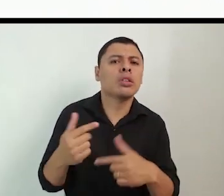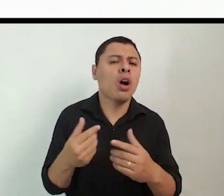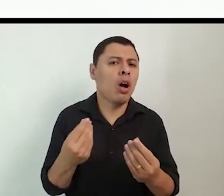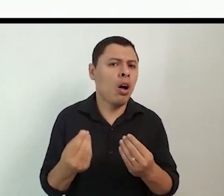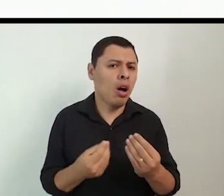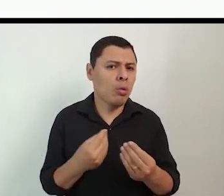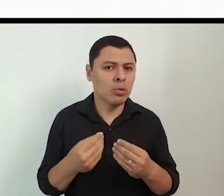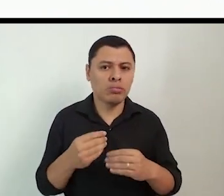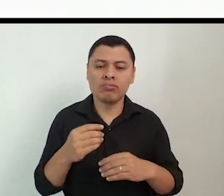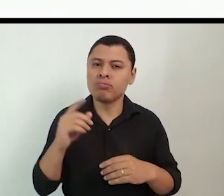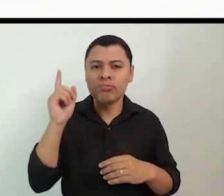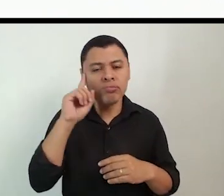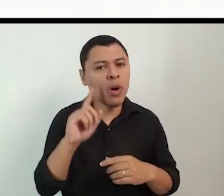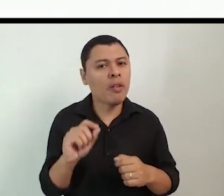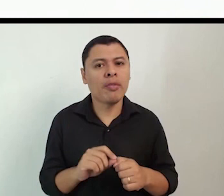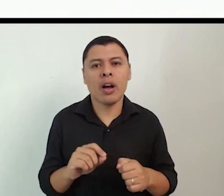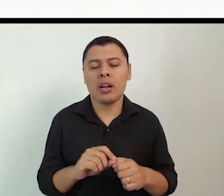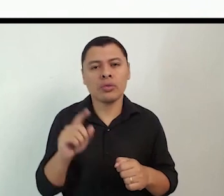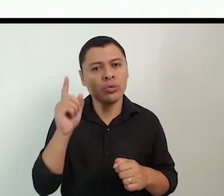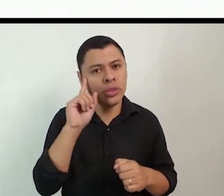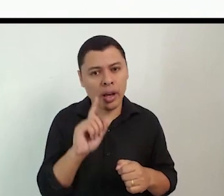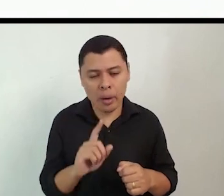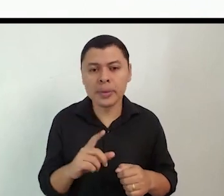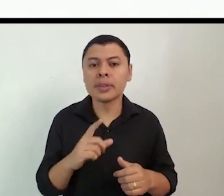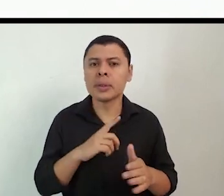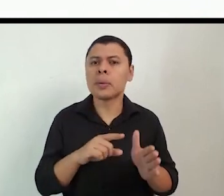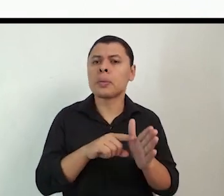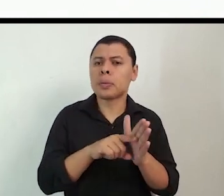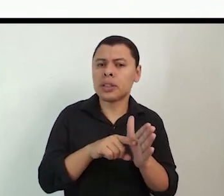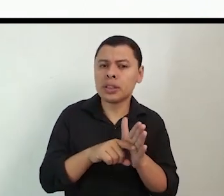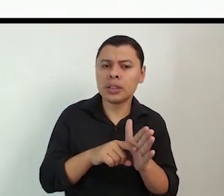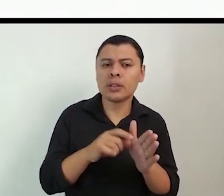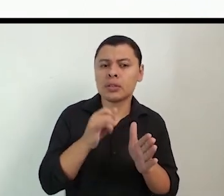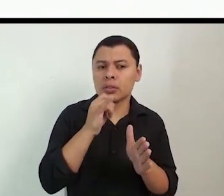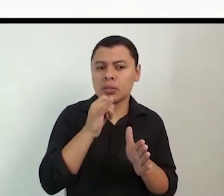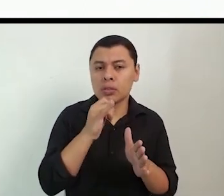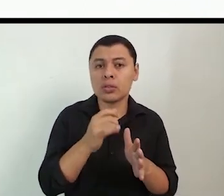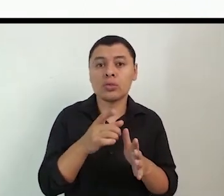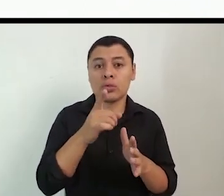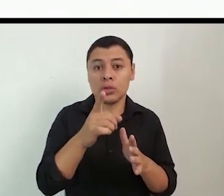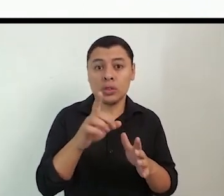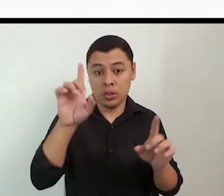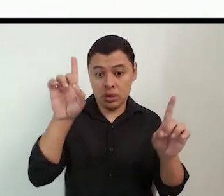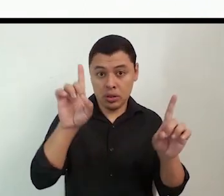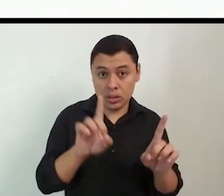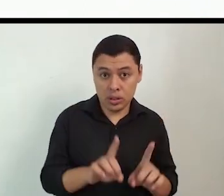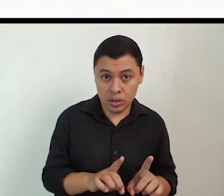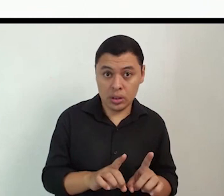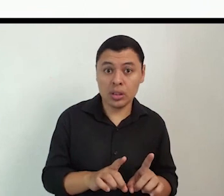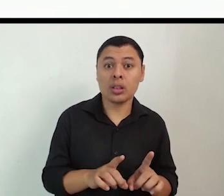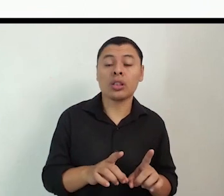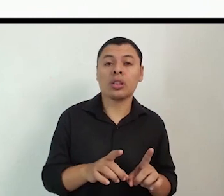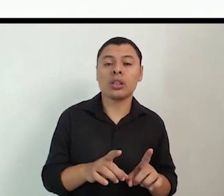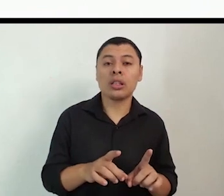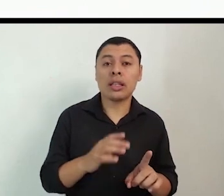Então, tem muitas pesquisas relacionadas às vantagens de contratar, de ser uma pessoa com deficiência. Tem esse